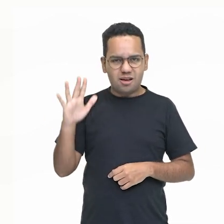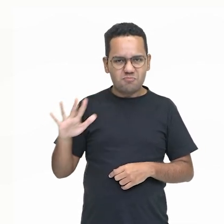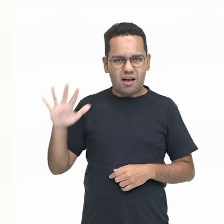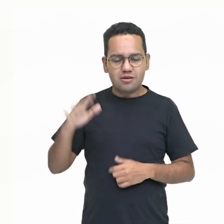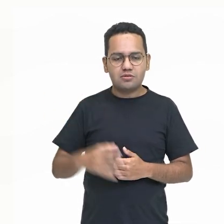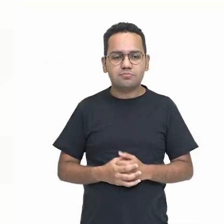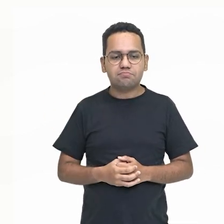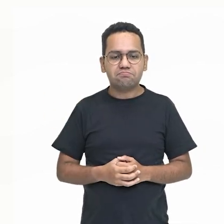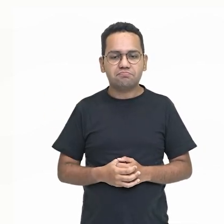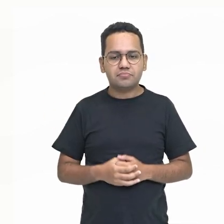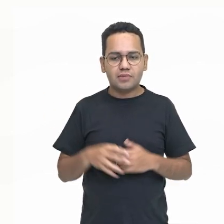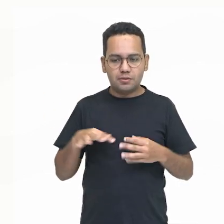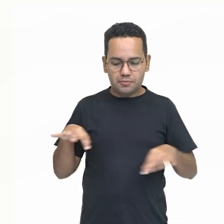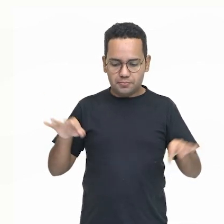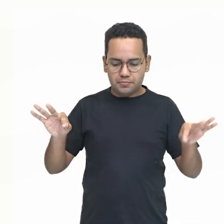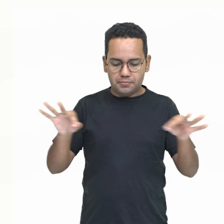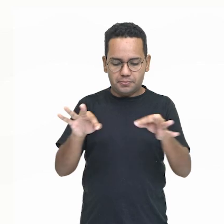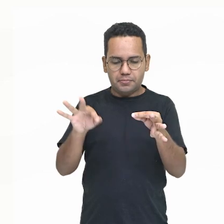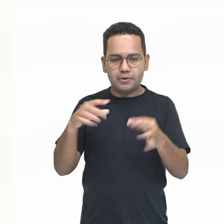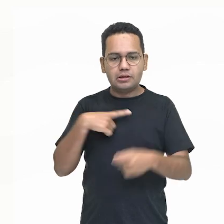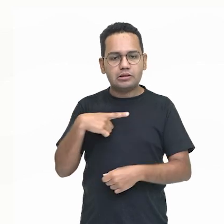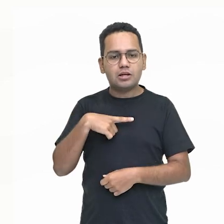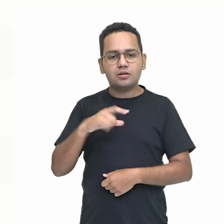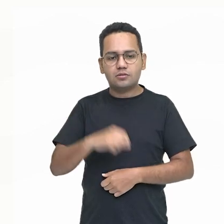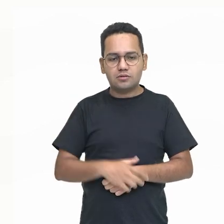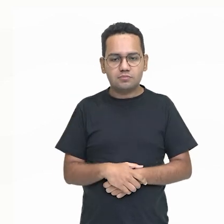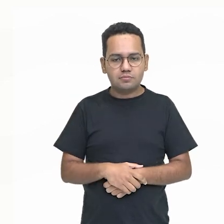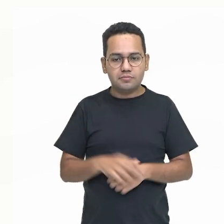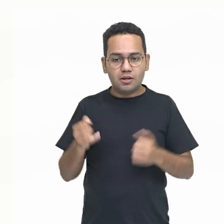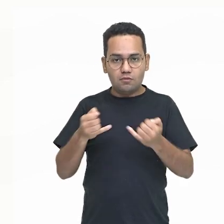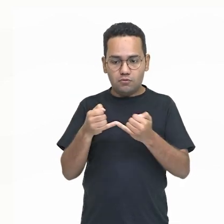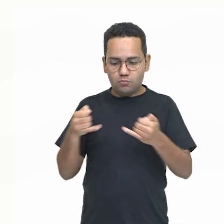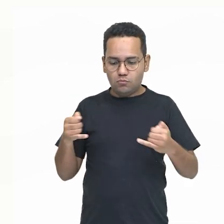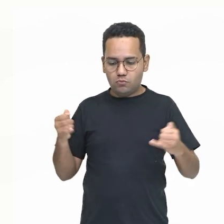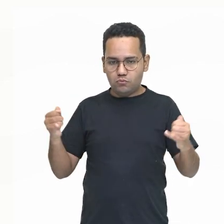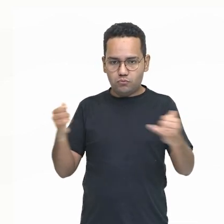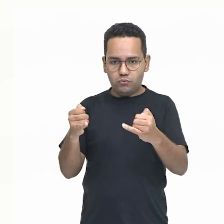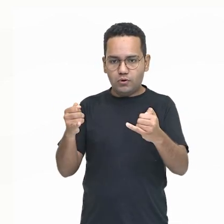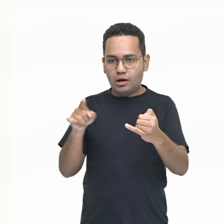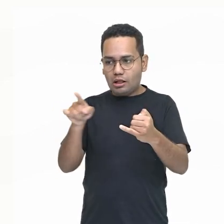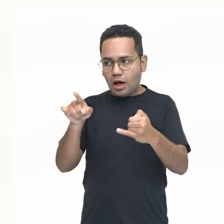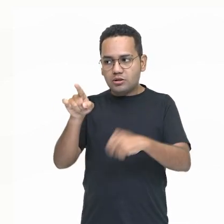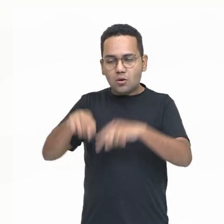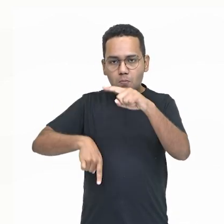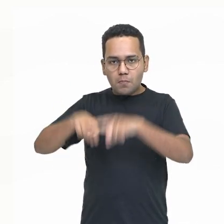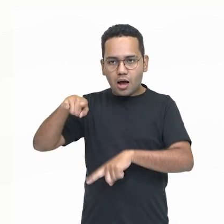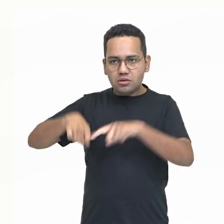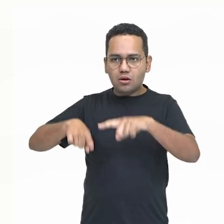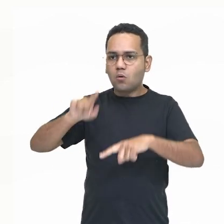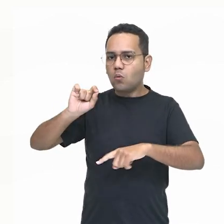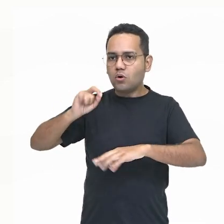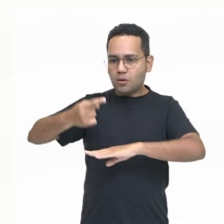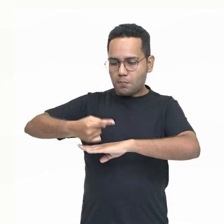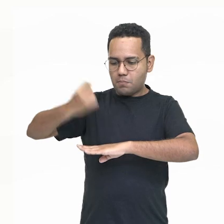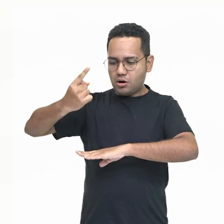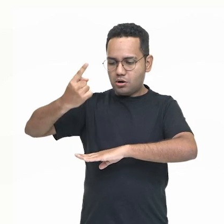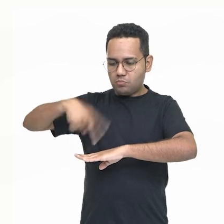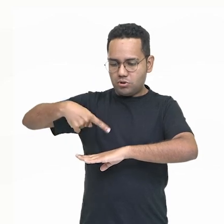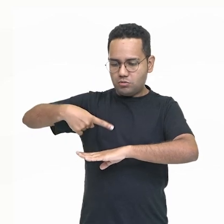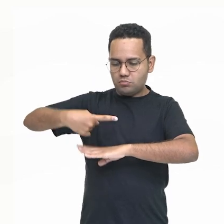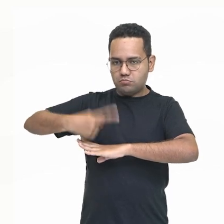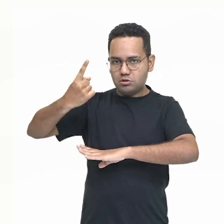de ligação, interruptor, que abre e fecha, você tem esses